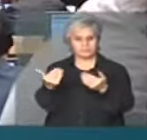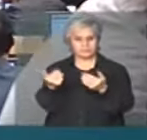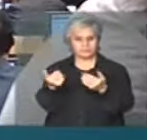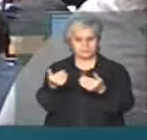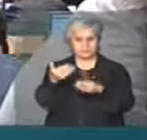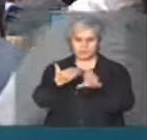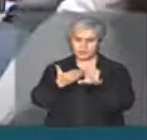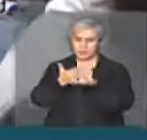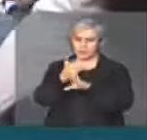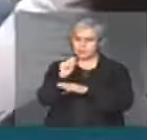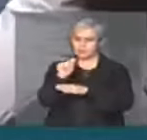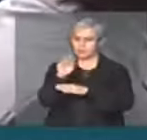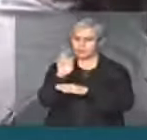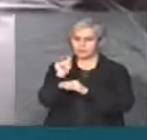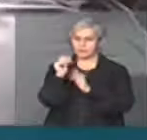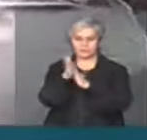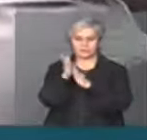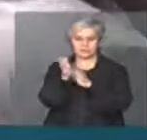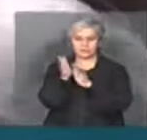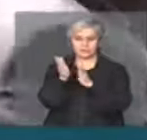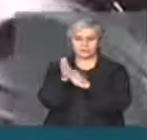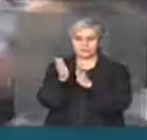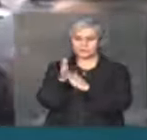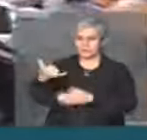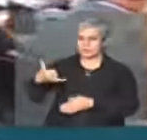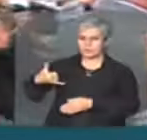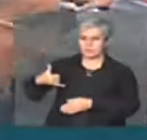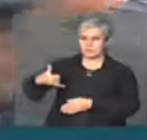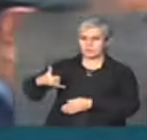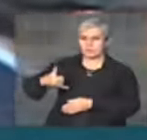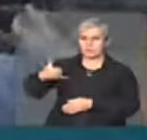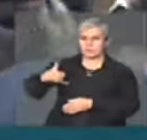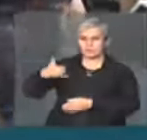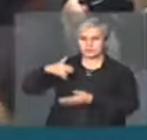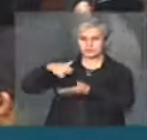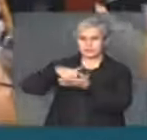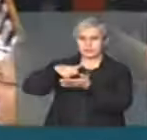encontram. Aprovado, parabéns. Aprovada a redução da moralidade penal nesta comissão.